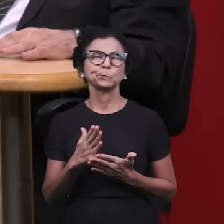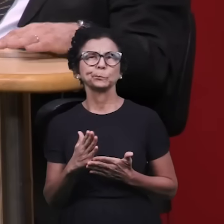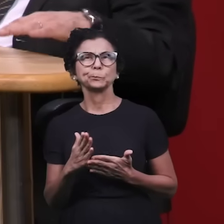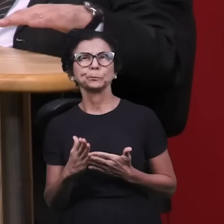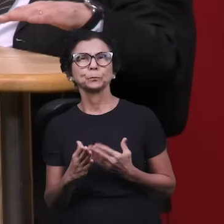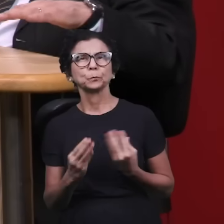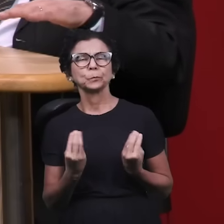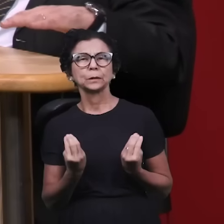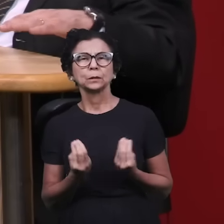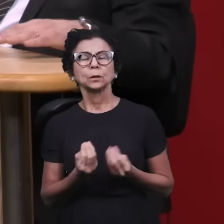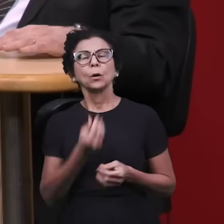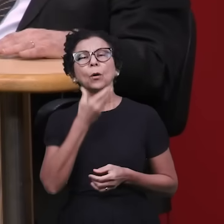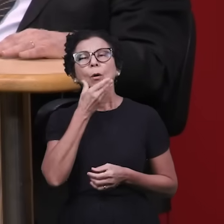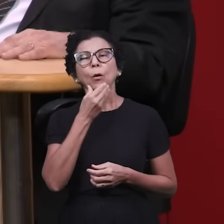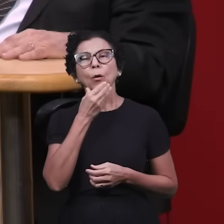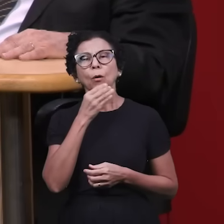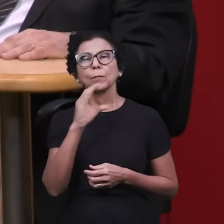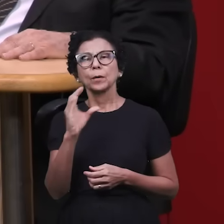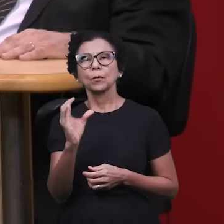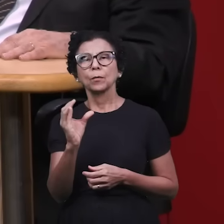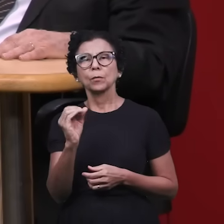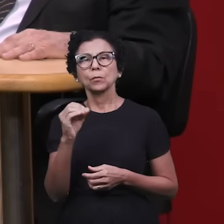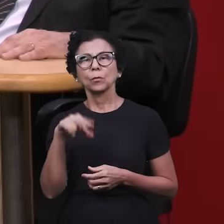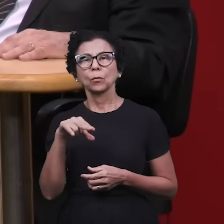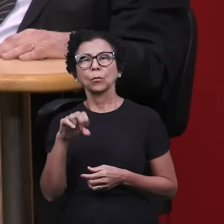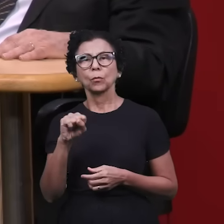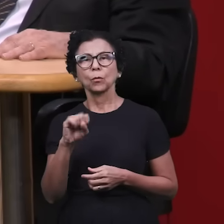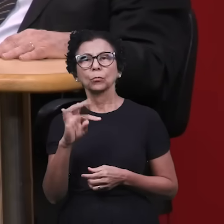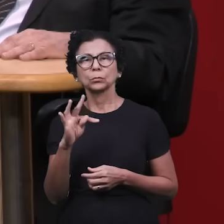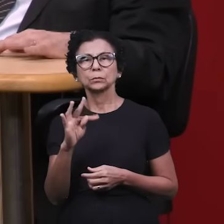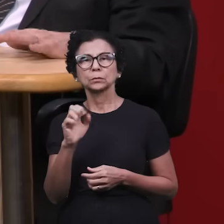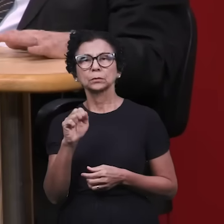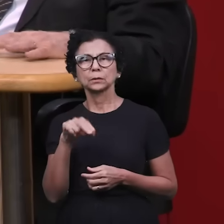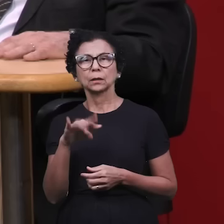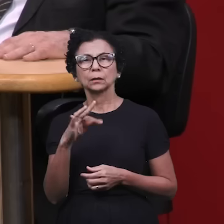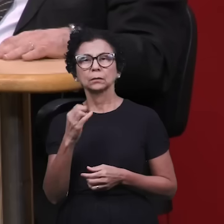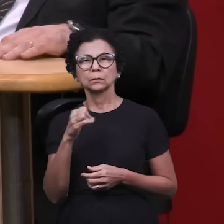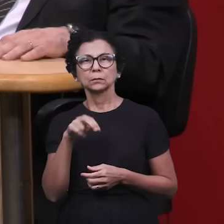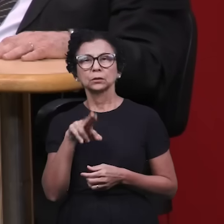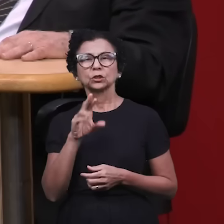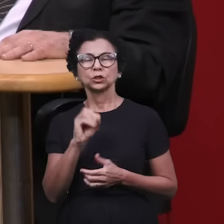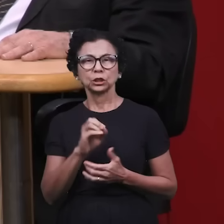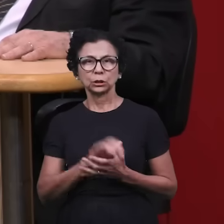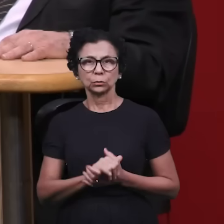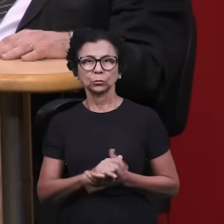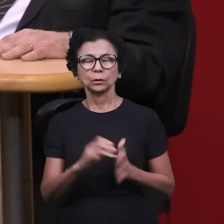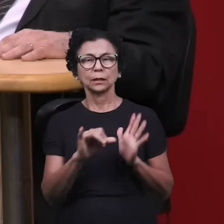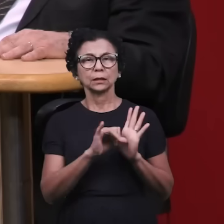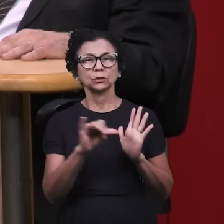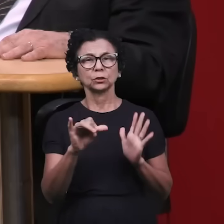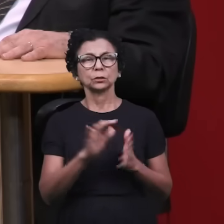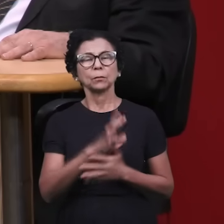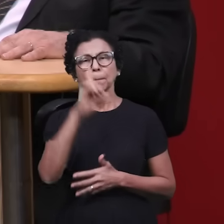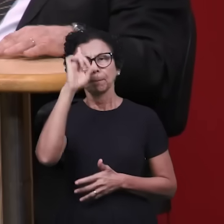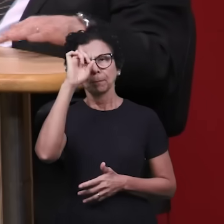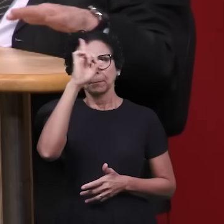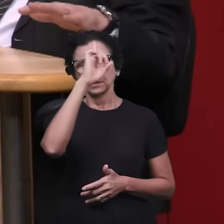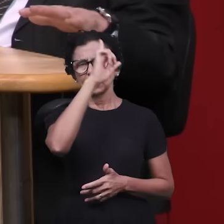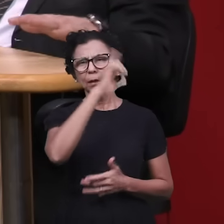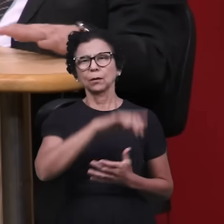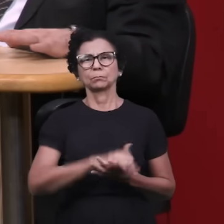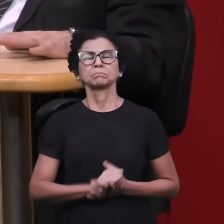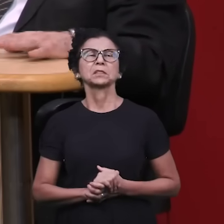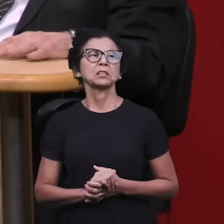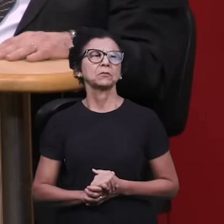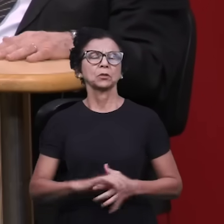começou com Constantino, o imperador Constantino Romano, no Edito de Milão, quando ele liberou